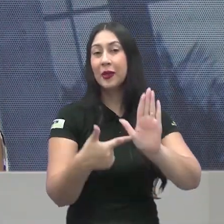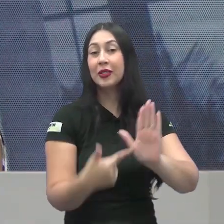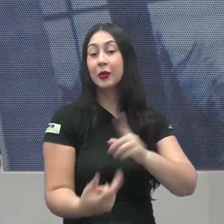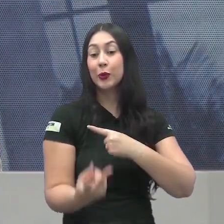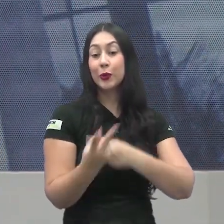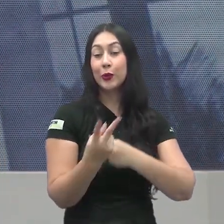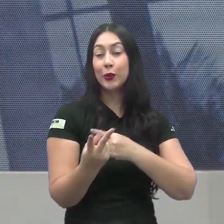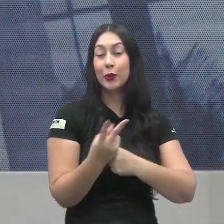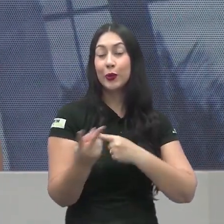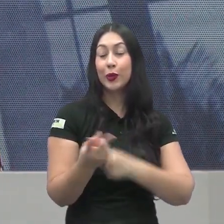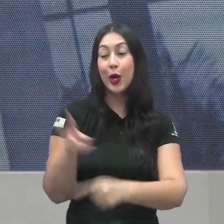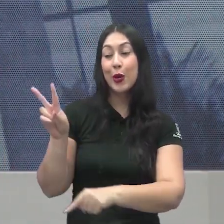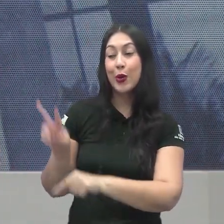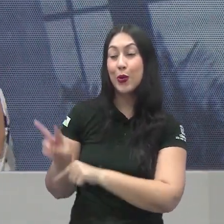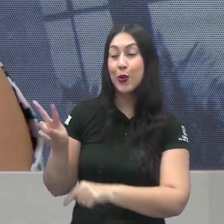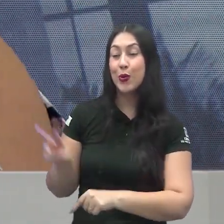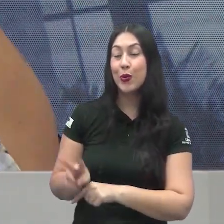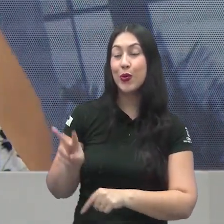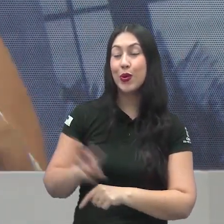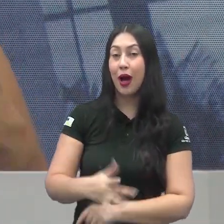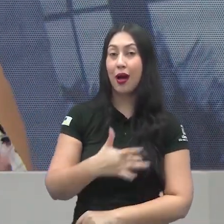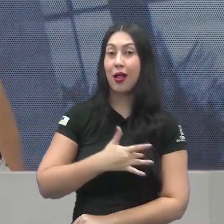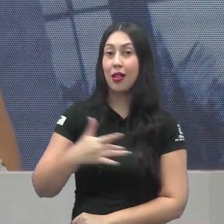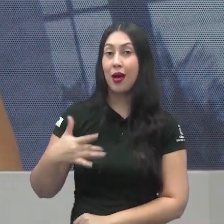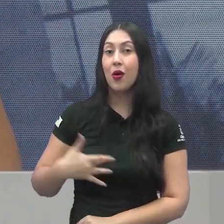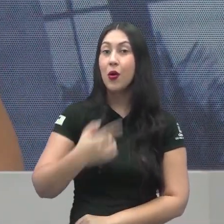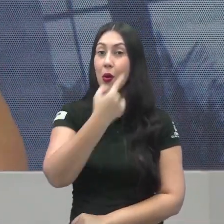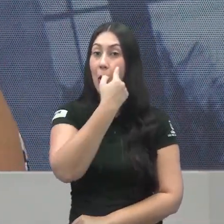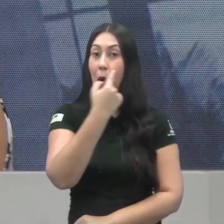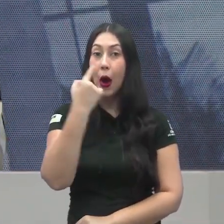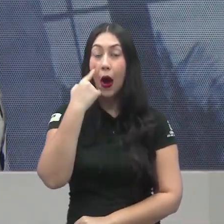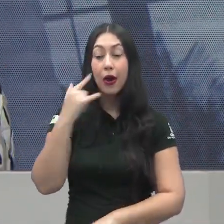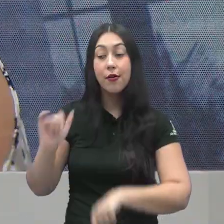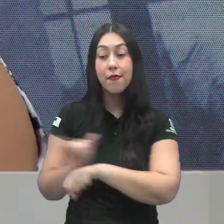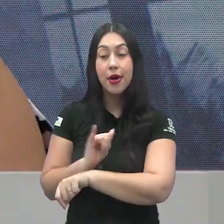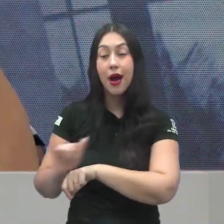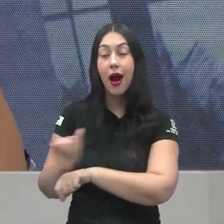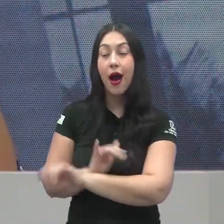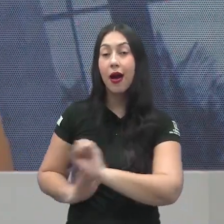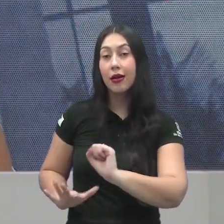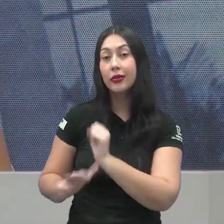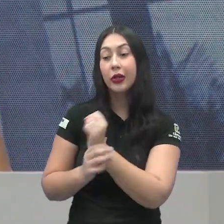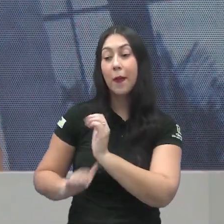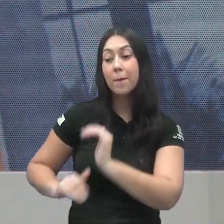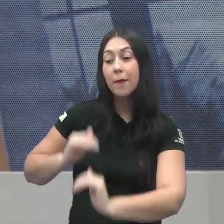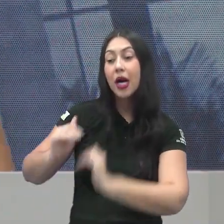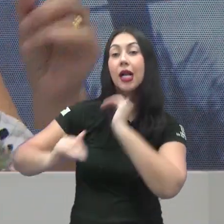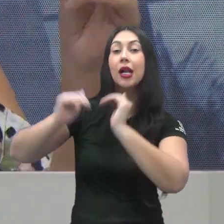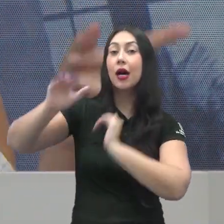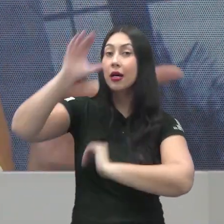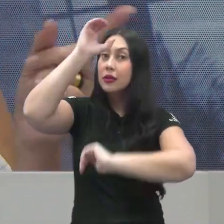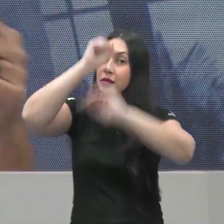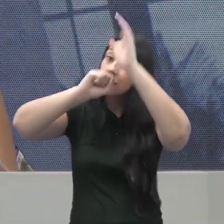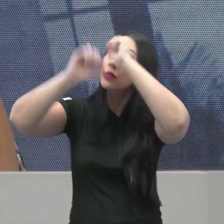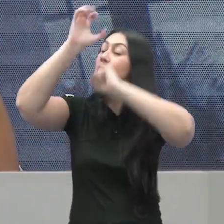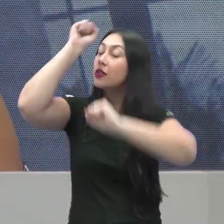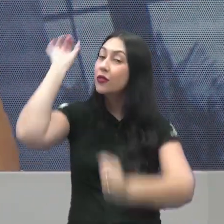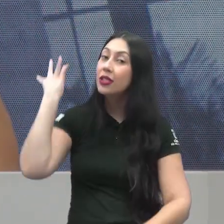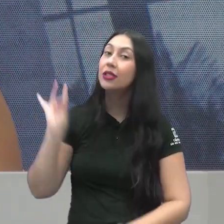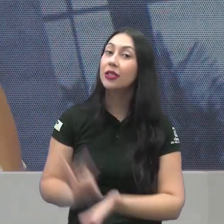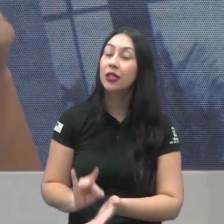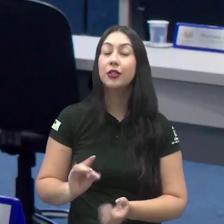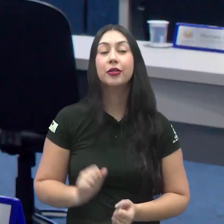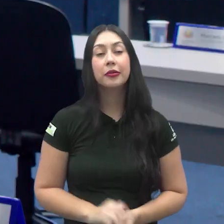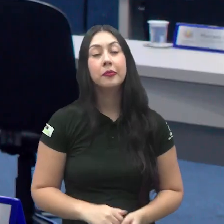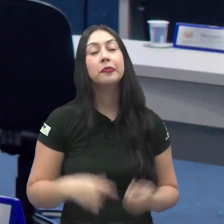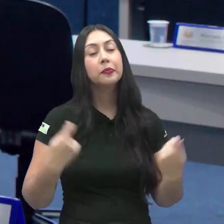destaca que cuidar da saúde ocular das crianças é uma forma de garantir o desenvolvimento e o acesso pleno à